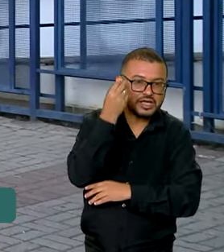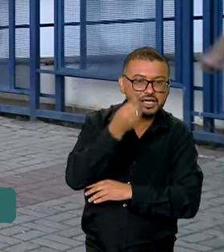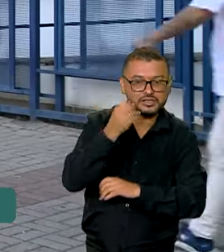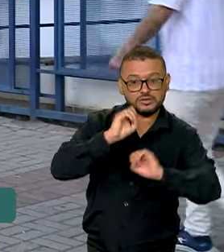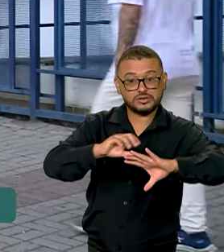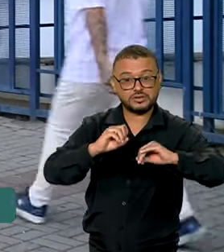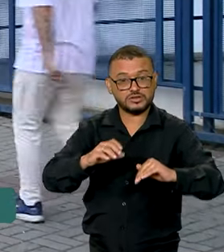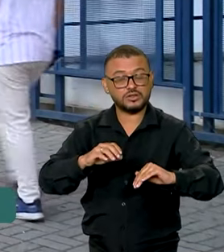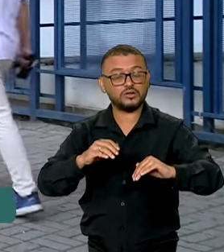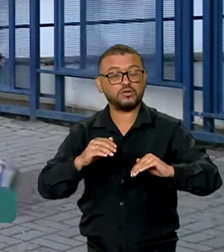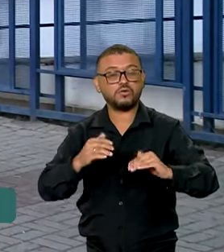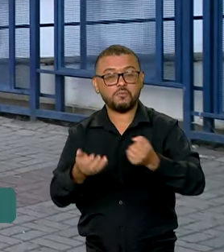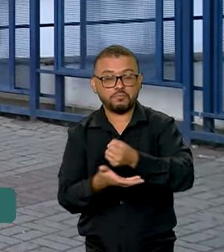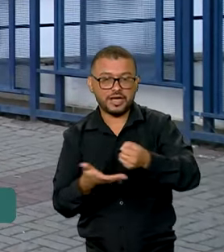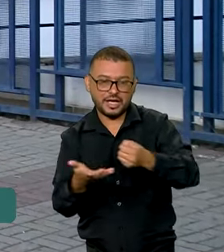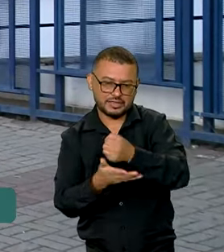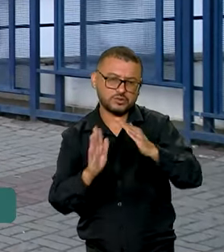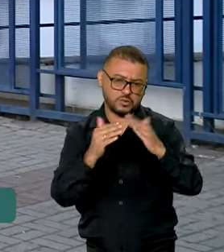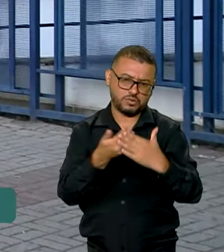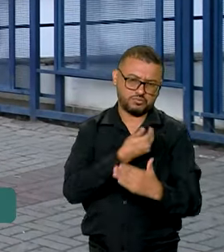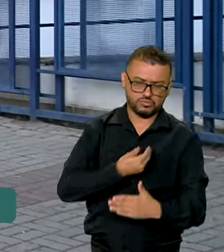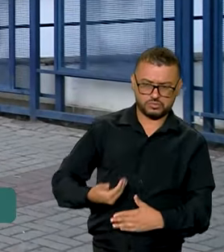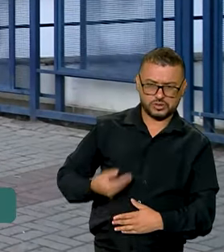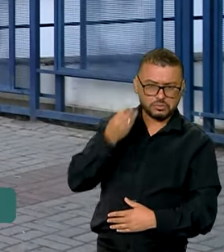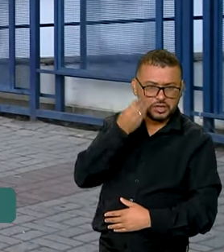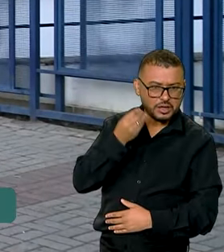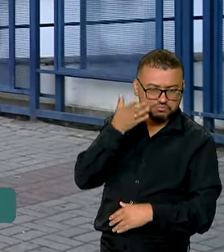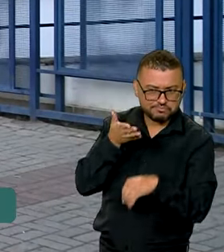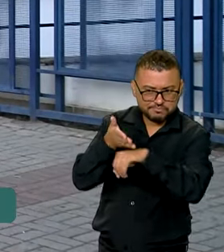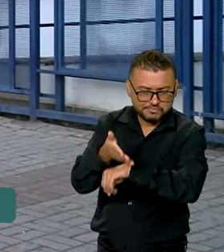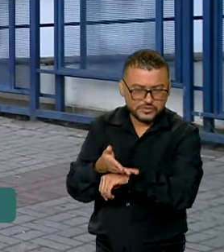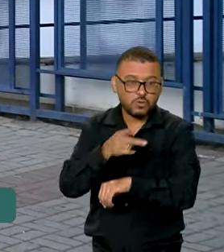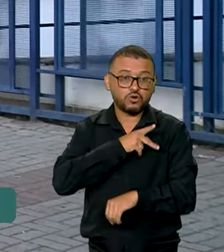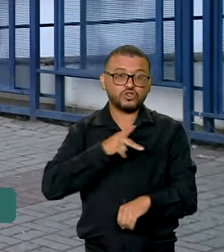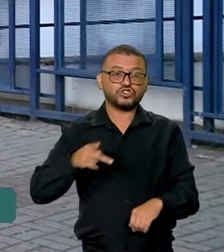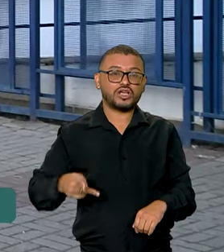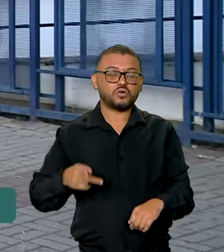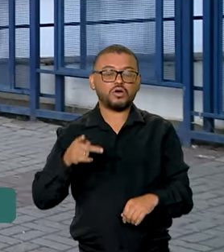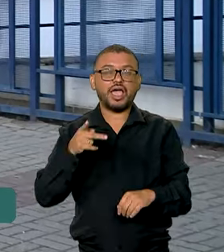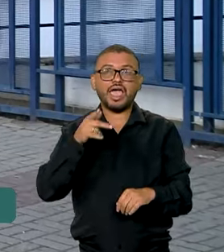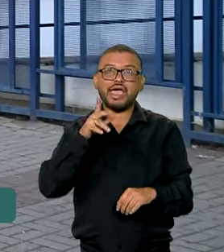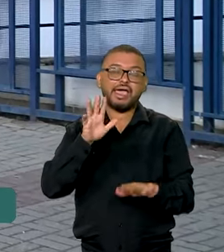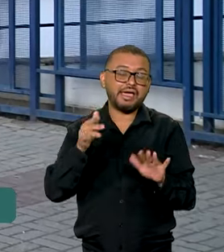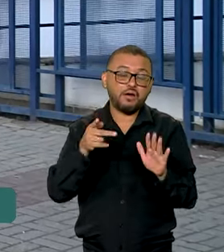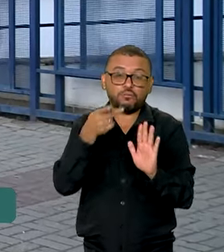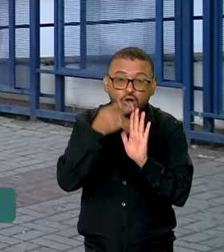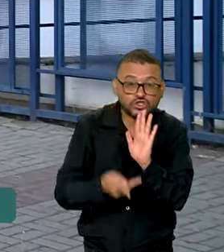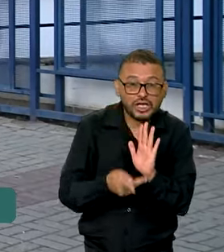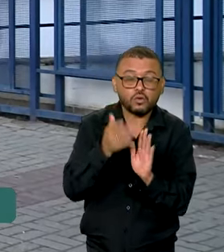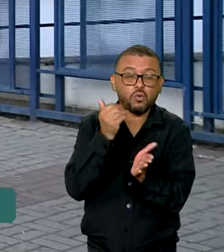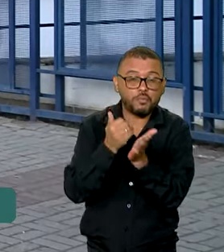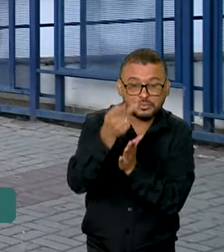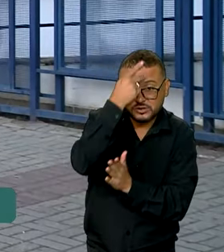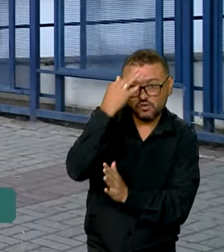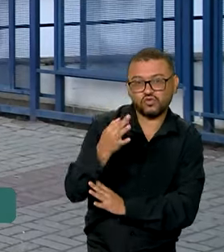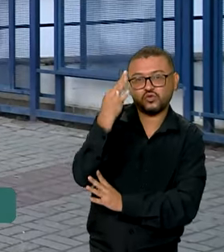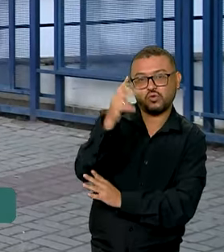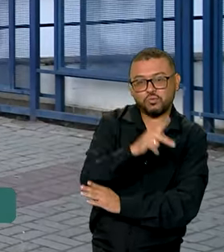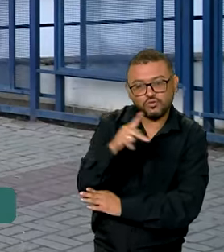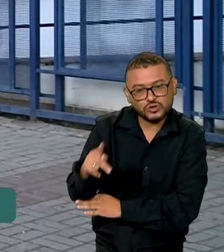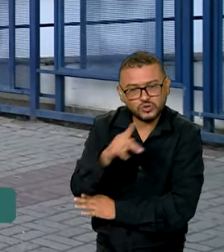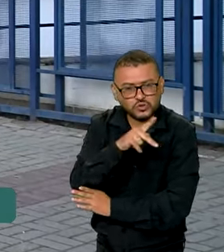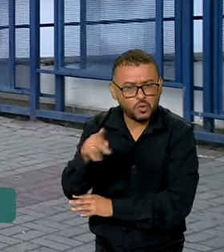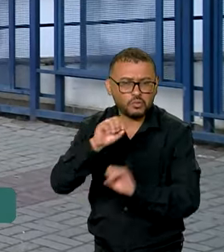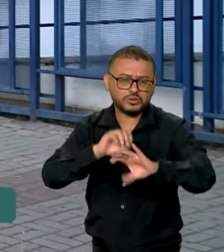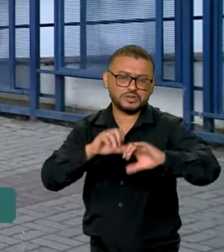educação básica de escolas públicas. O programa ajuda na formação desses futuros professores e também no